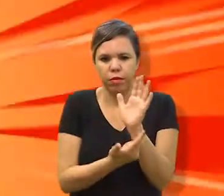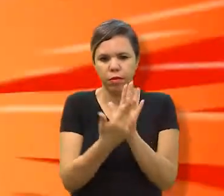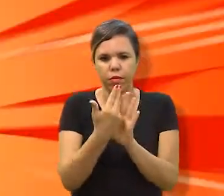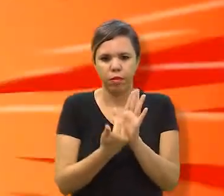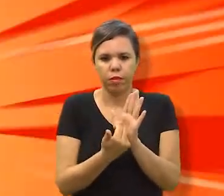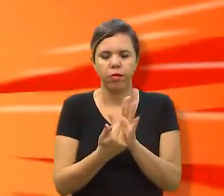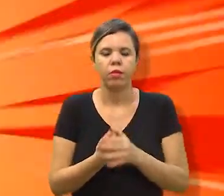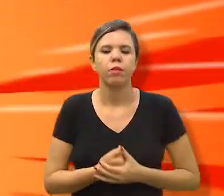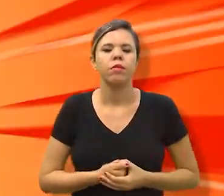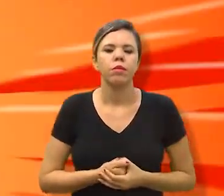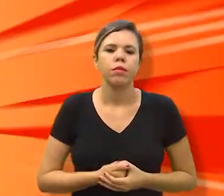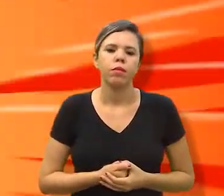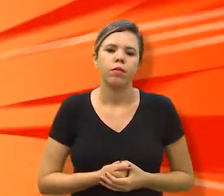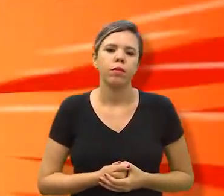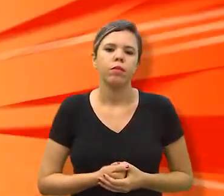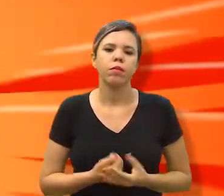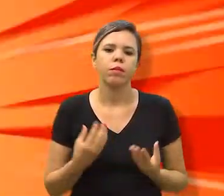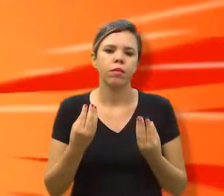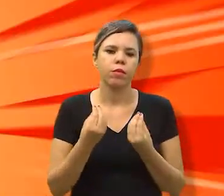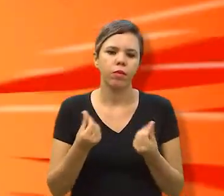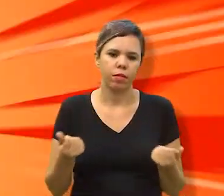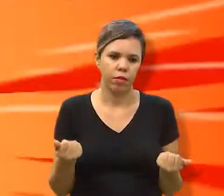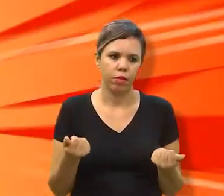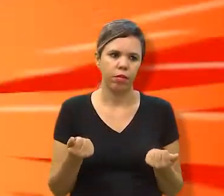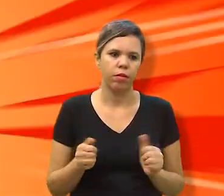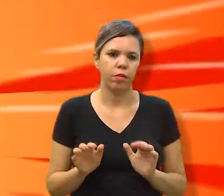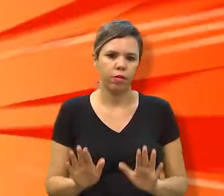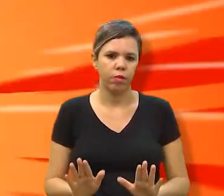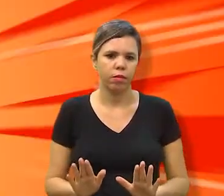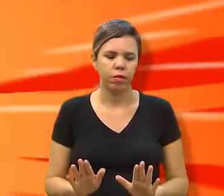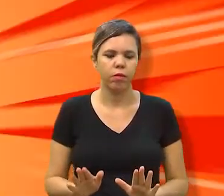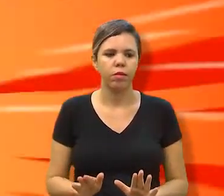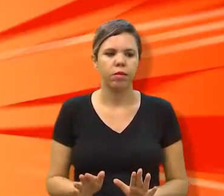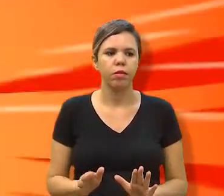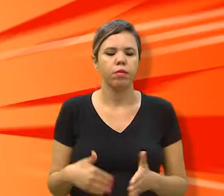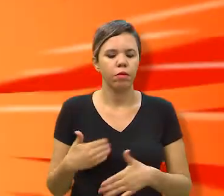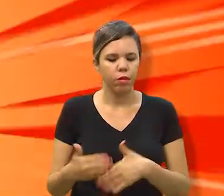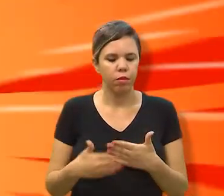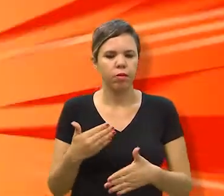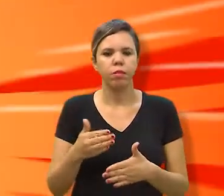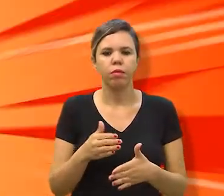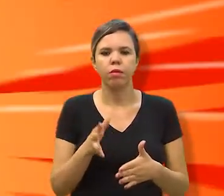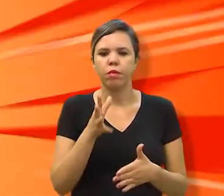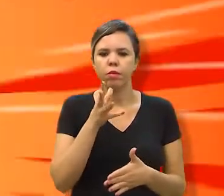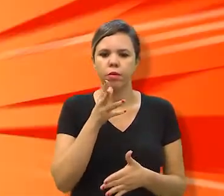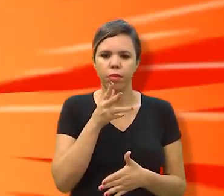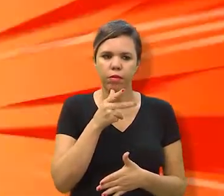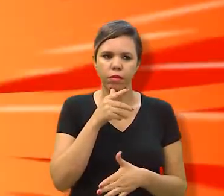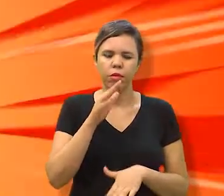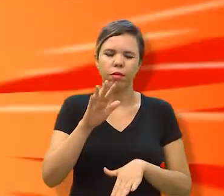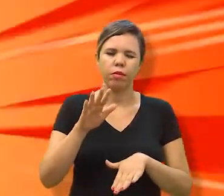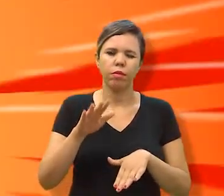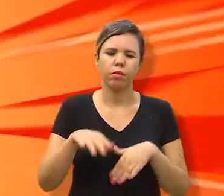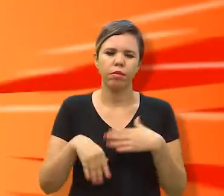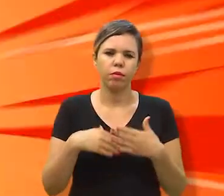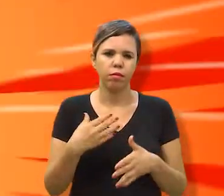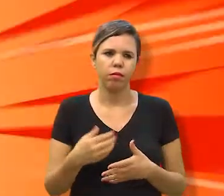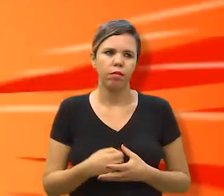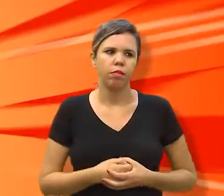quadrinho sair com mais qualidade. Mas a gente viu que esse processo era muito longo, ele